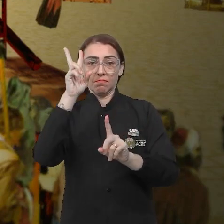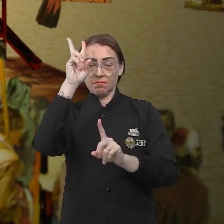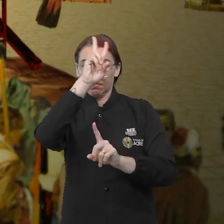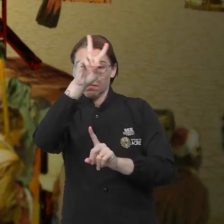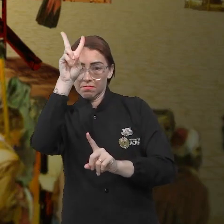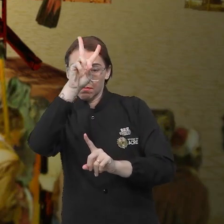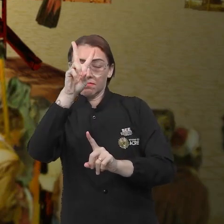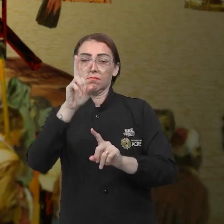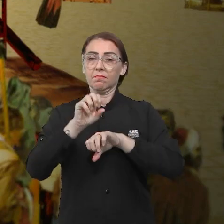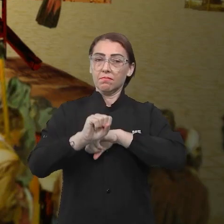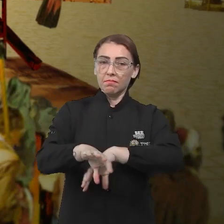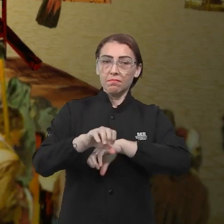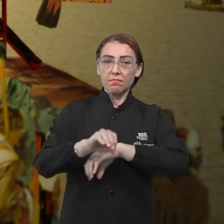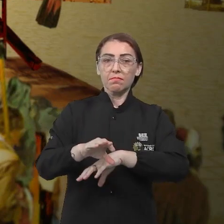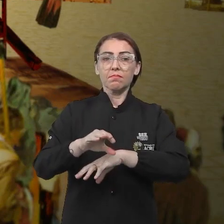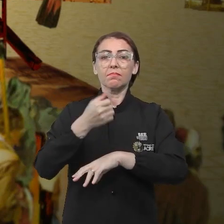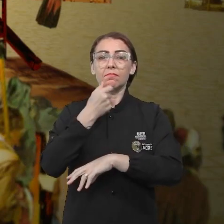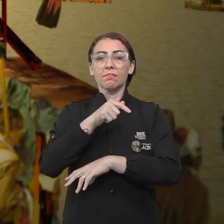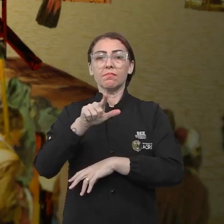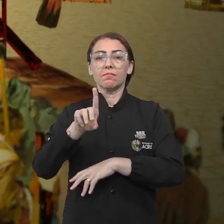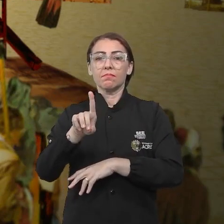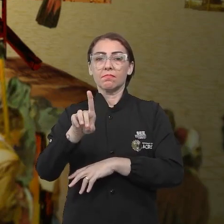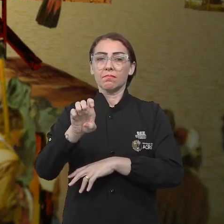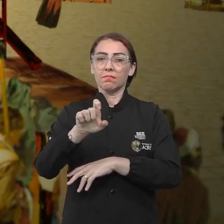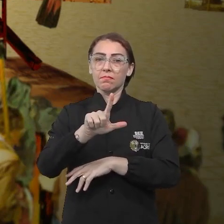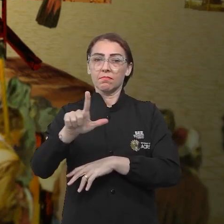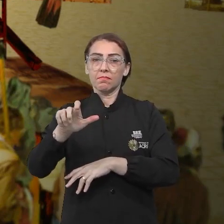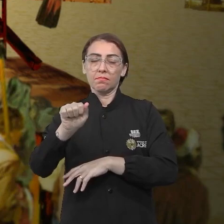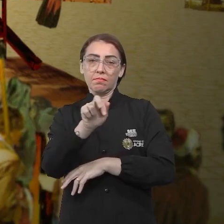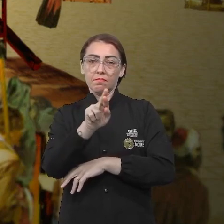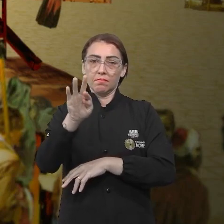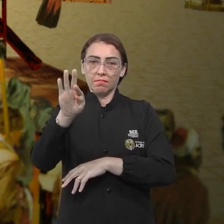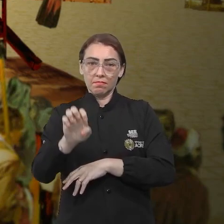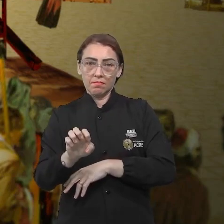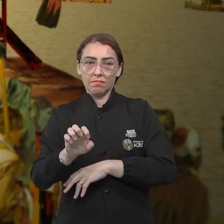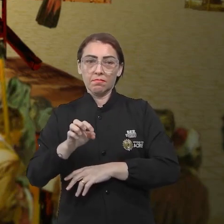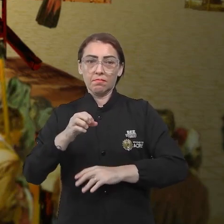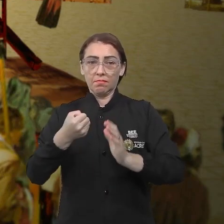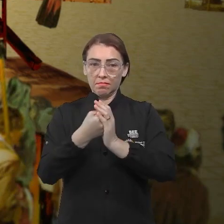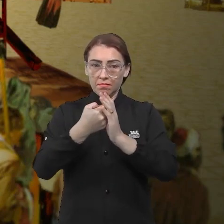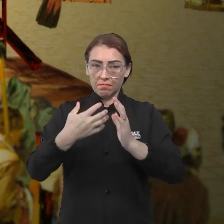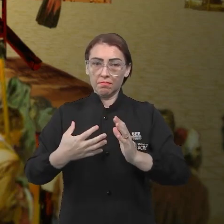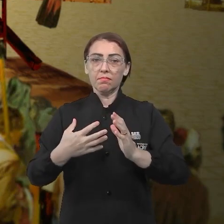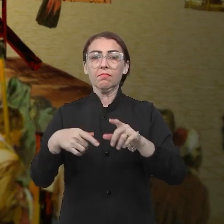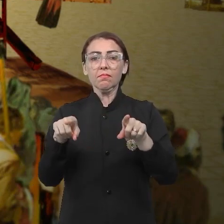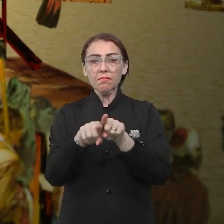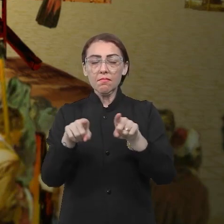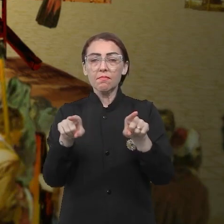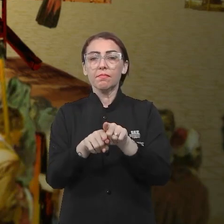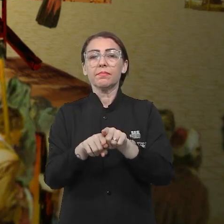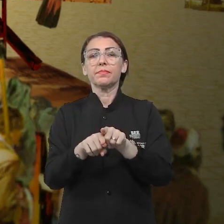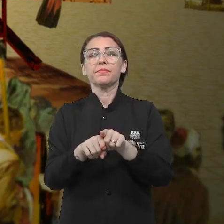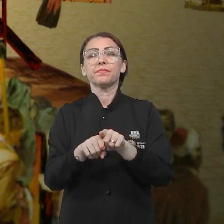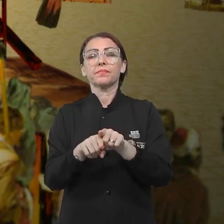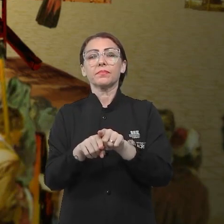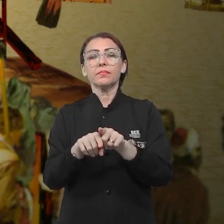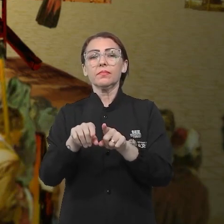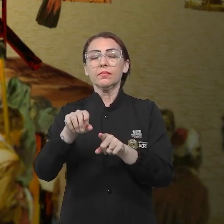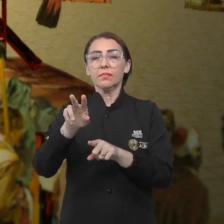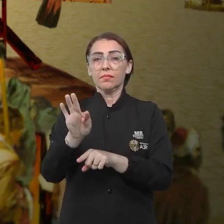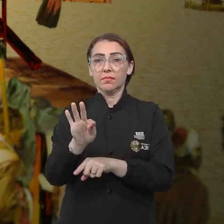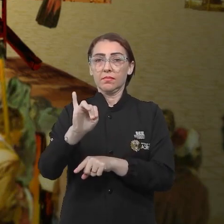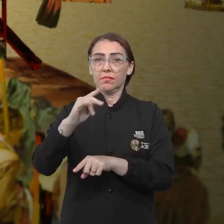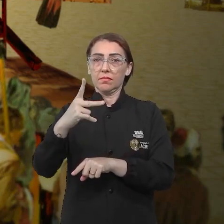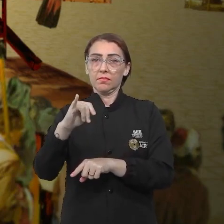encenadas pela comédia dell'arte eram caricaturados, tipificados e estereotipados,